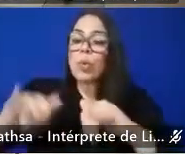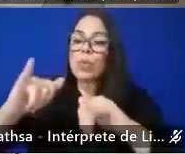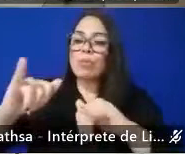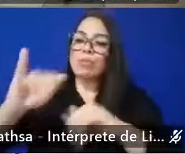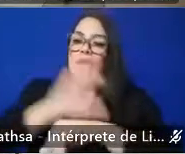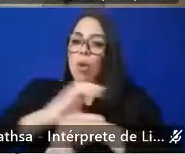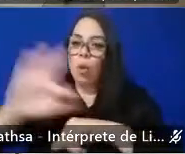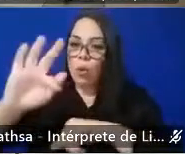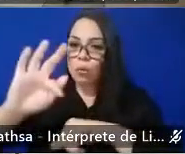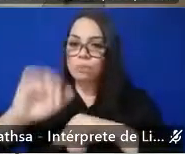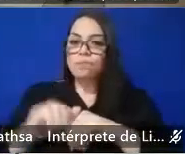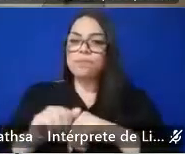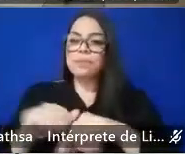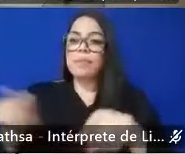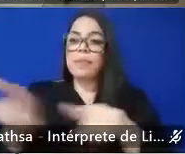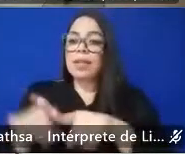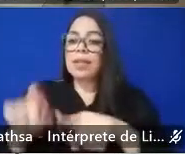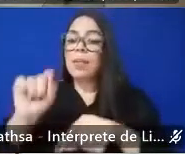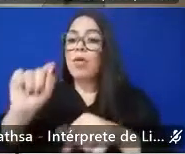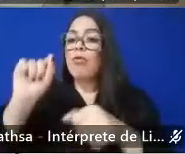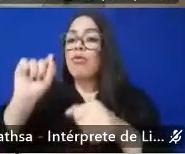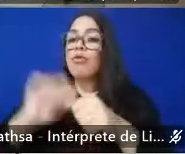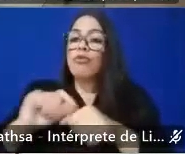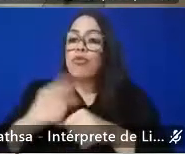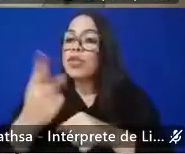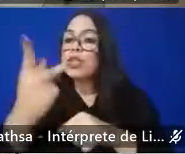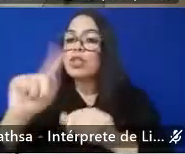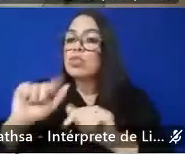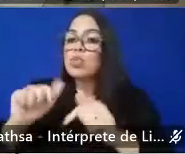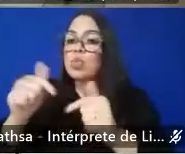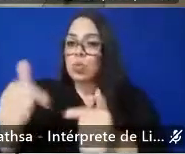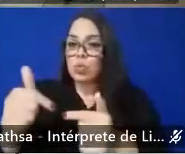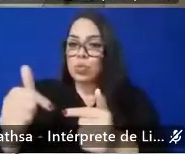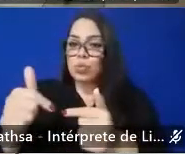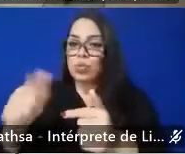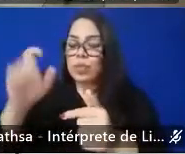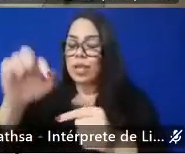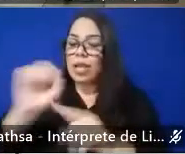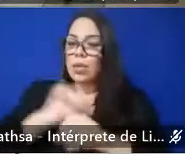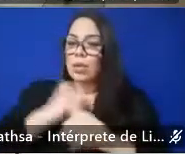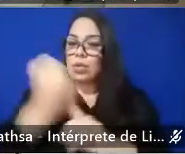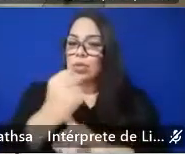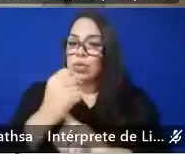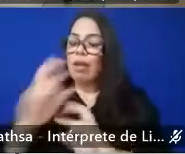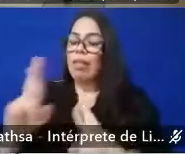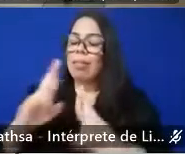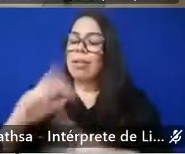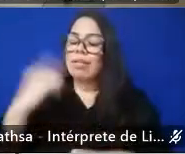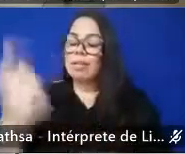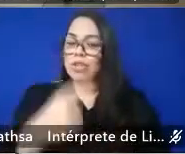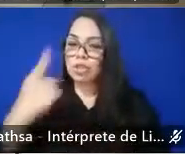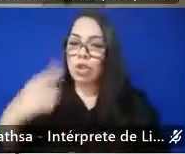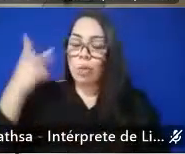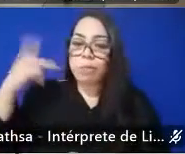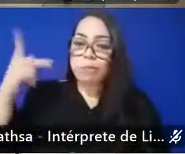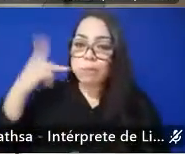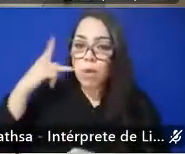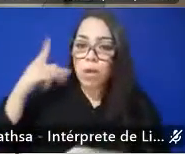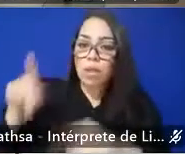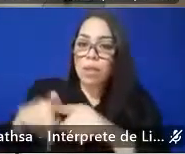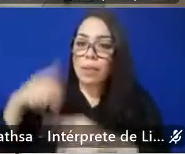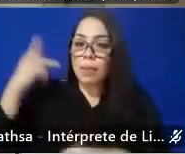fazer a sua parte é isso é a sociedade espera de cada um de nós promotores e Procuradores